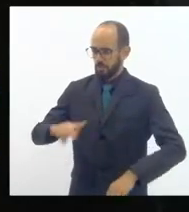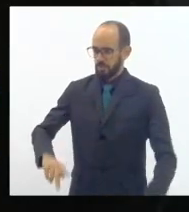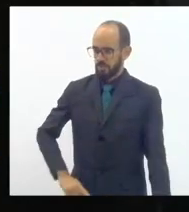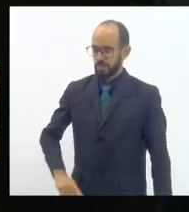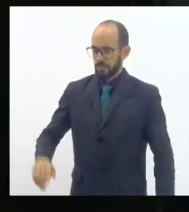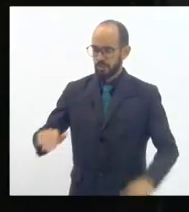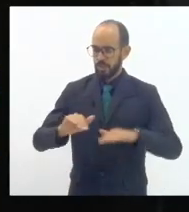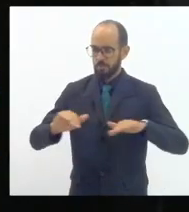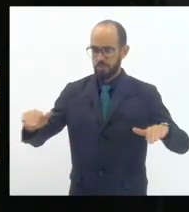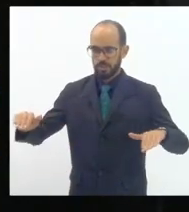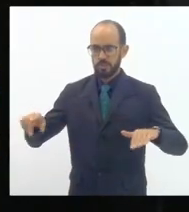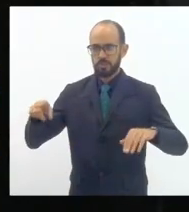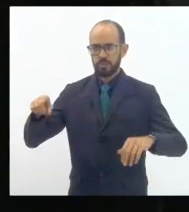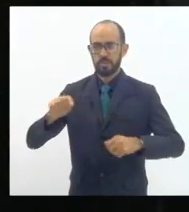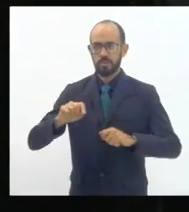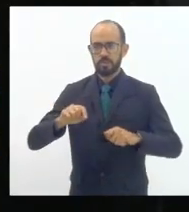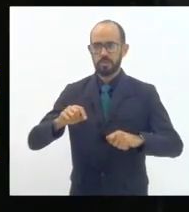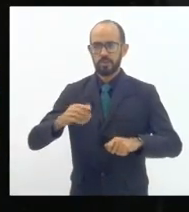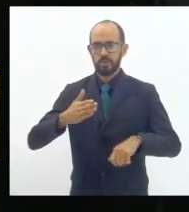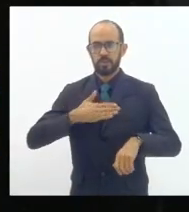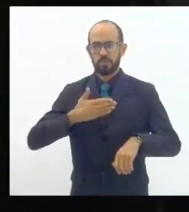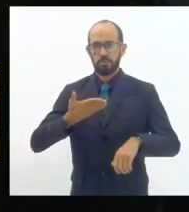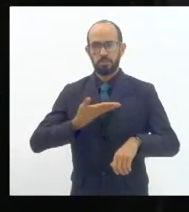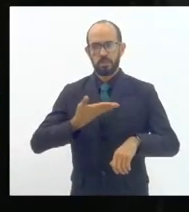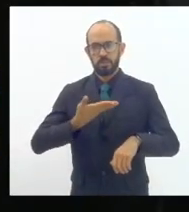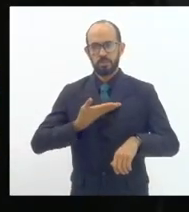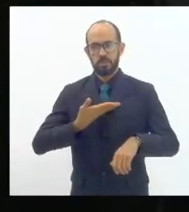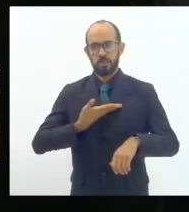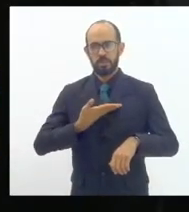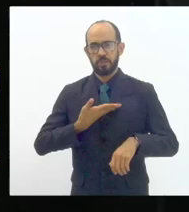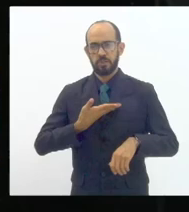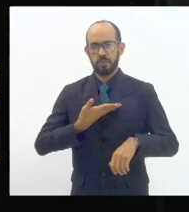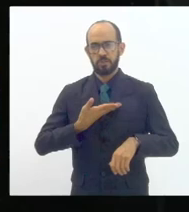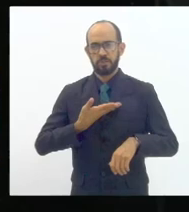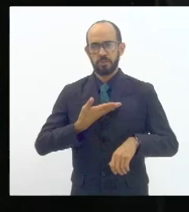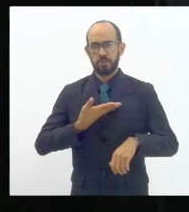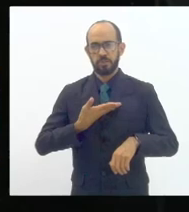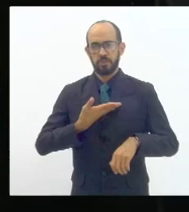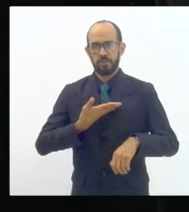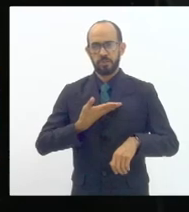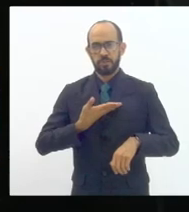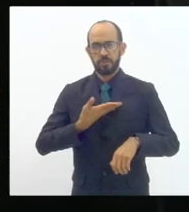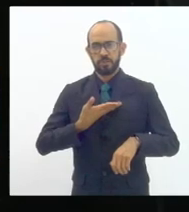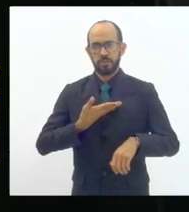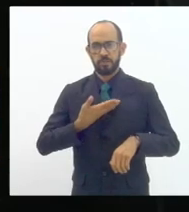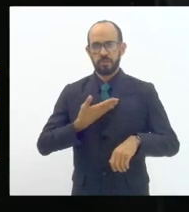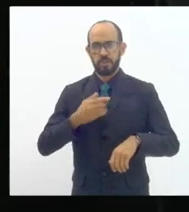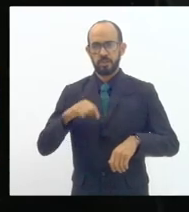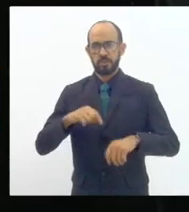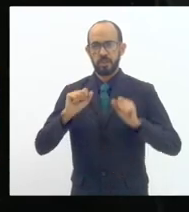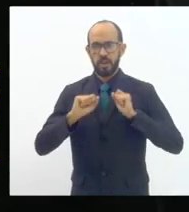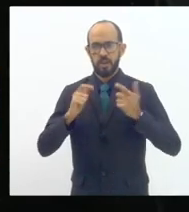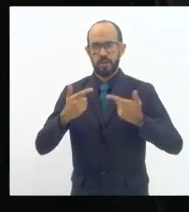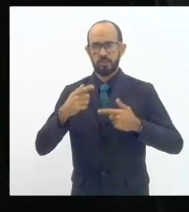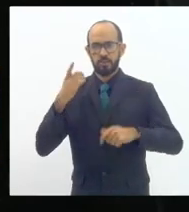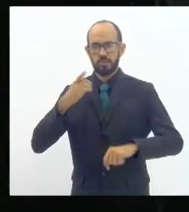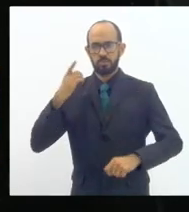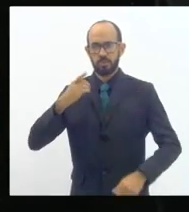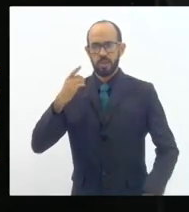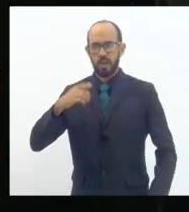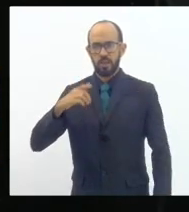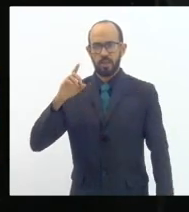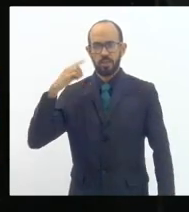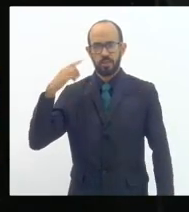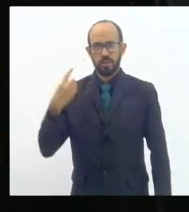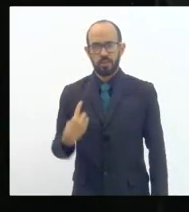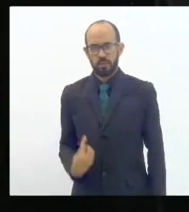desta mesa, minha companheira, colega desta casa, deputada Dani Monteiro,